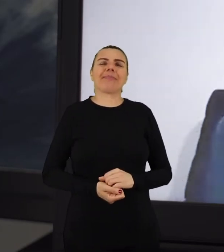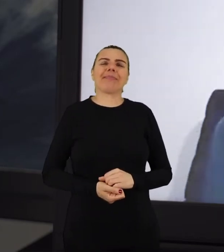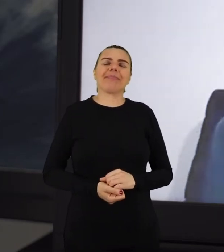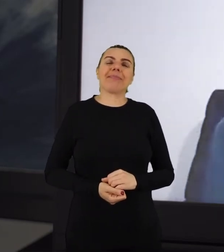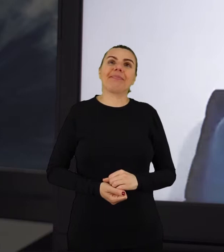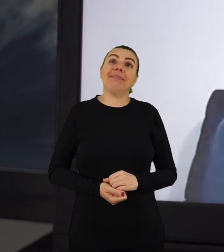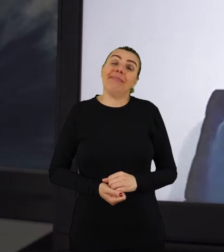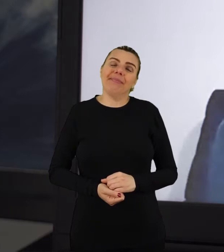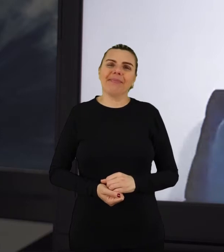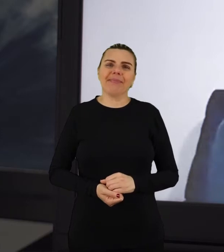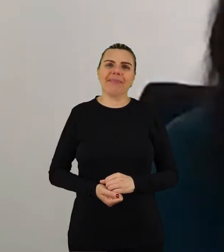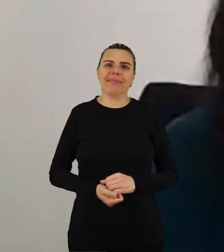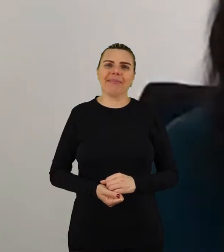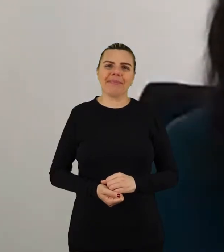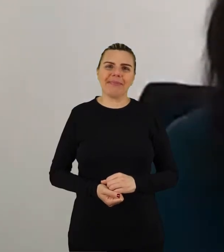E eu